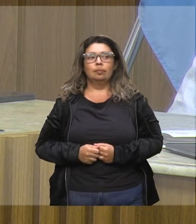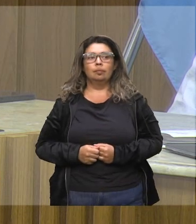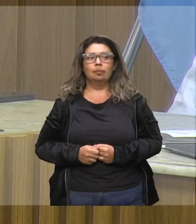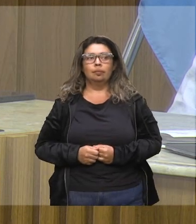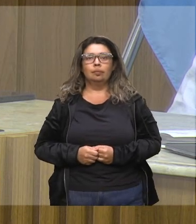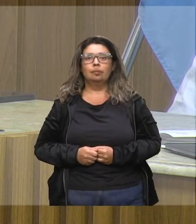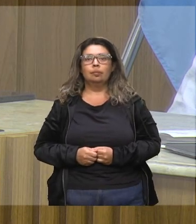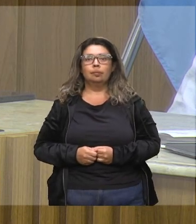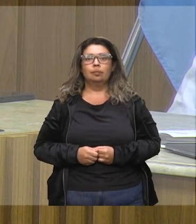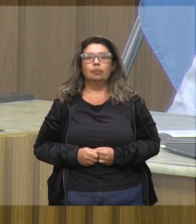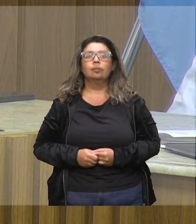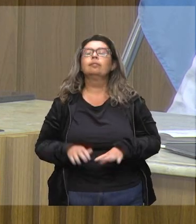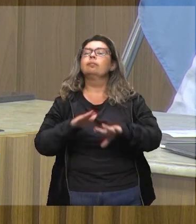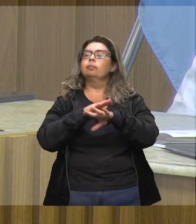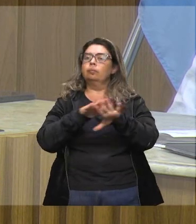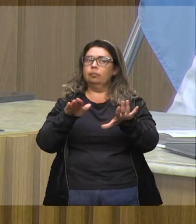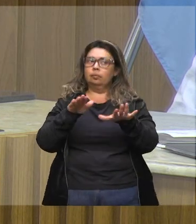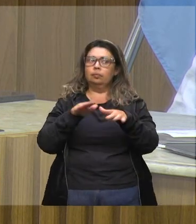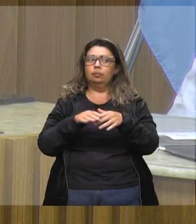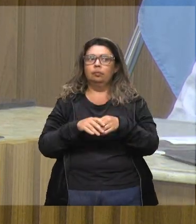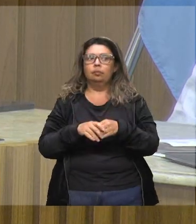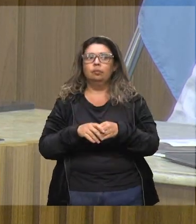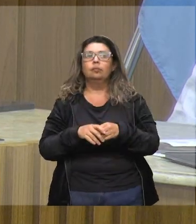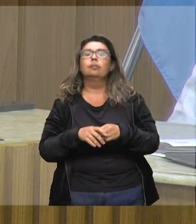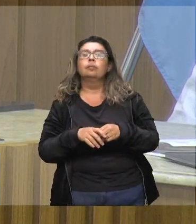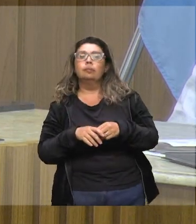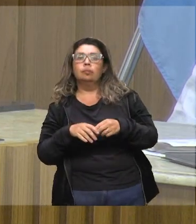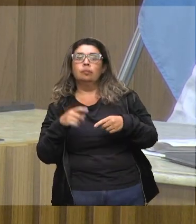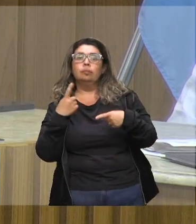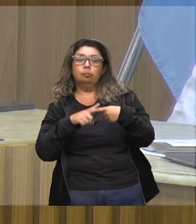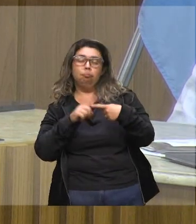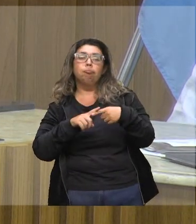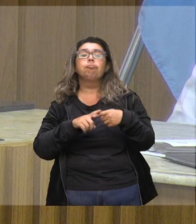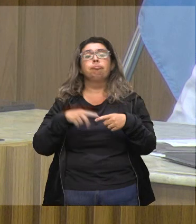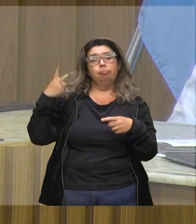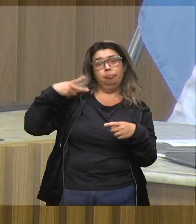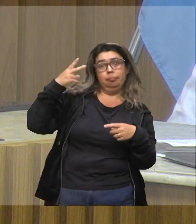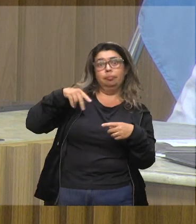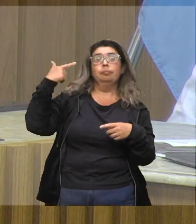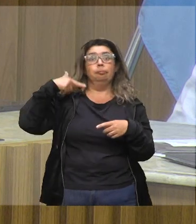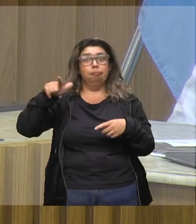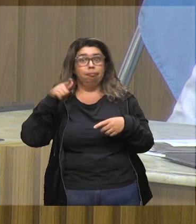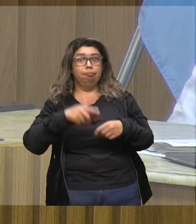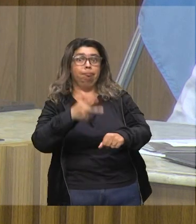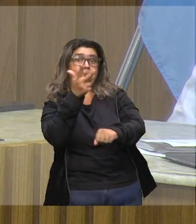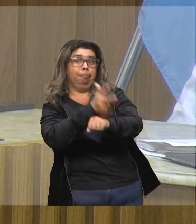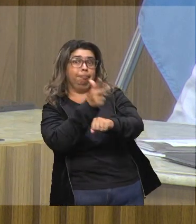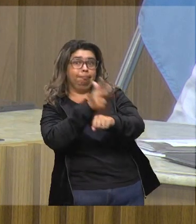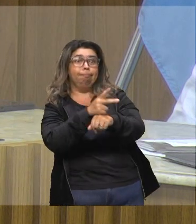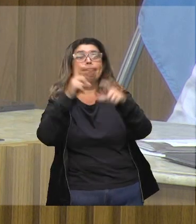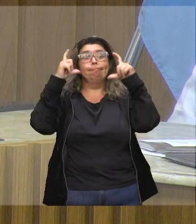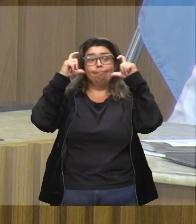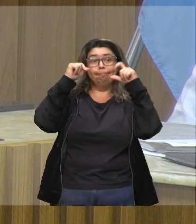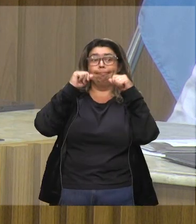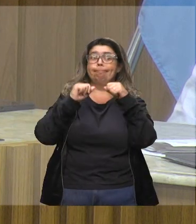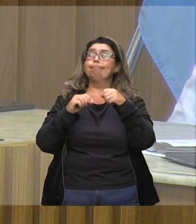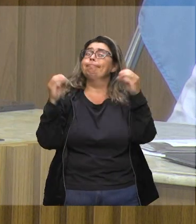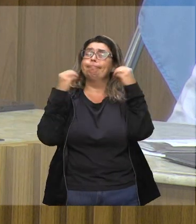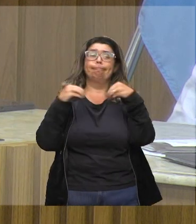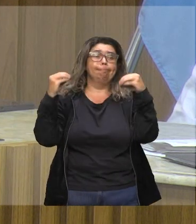abaixo toda aquela informação de que se o vereador fosse lá filmar e fazer foto, nada seria feito. Então,